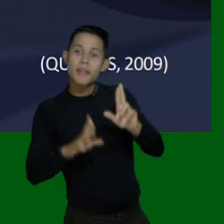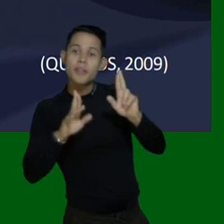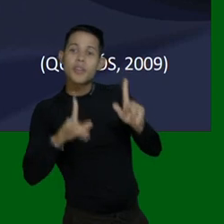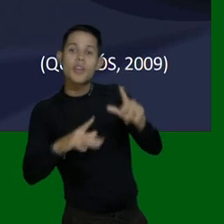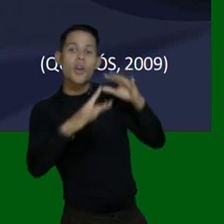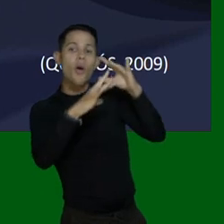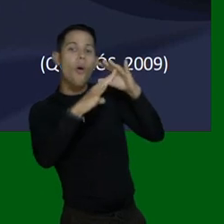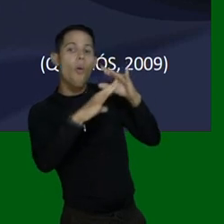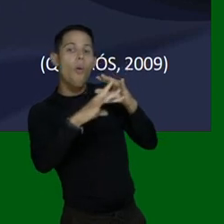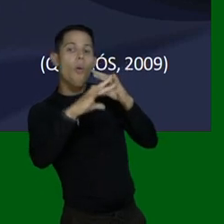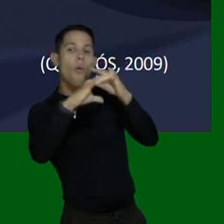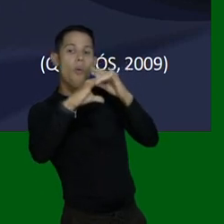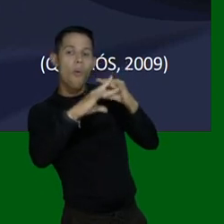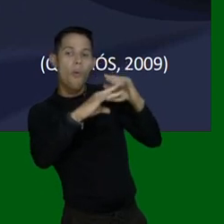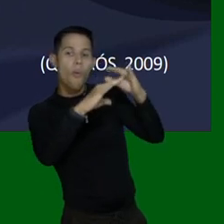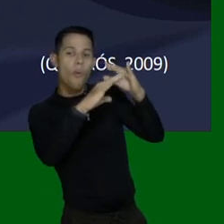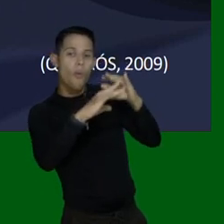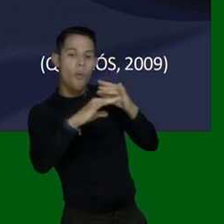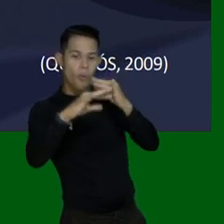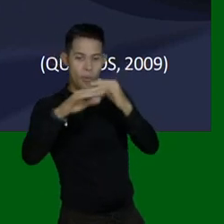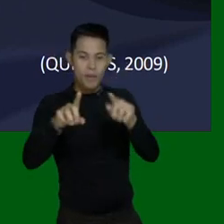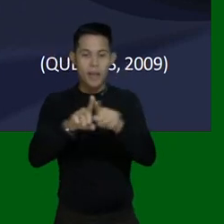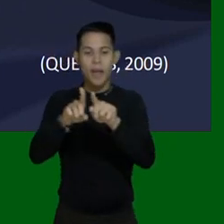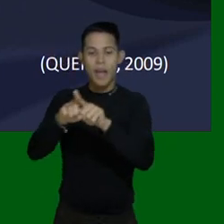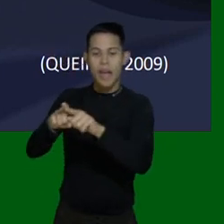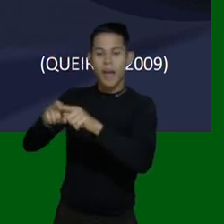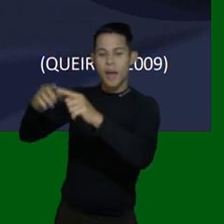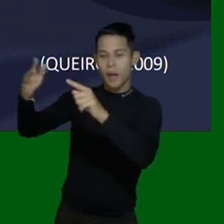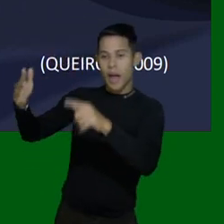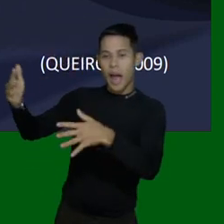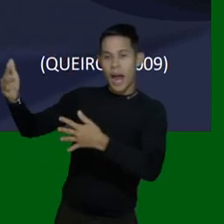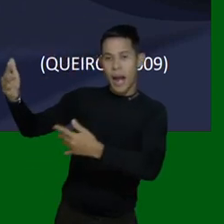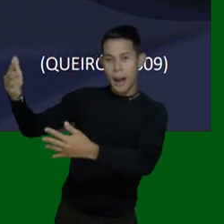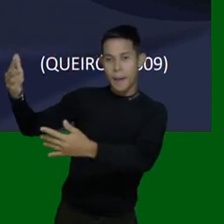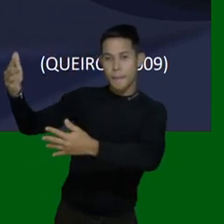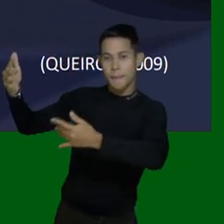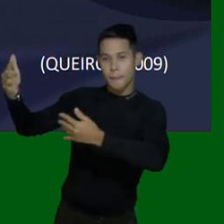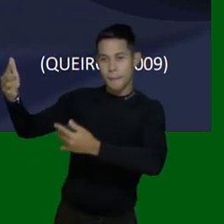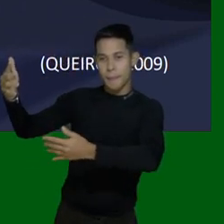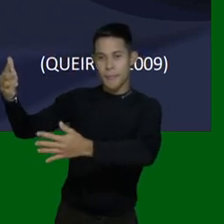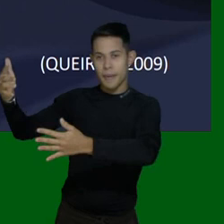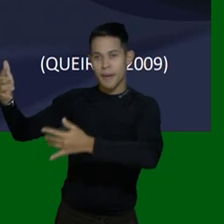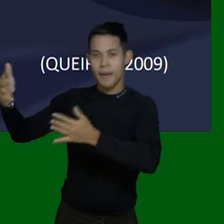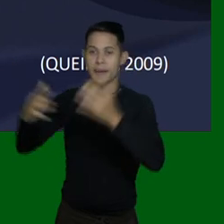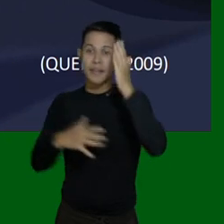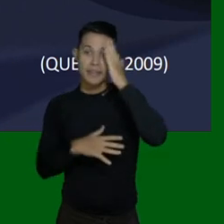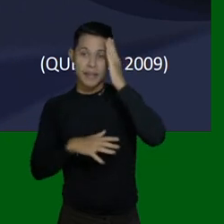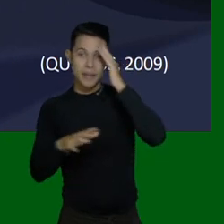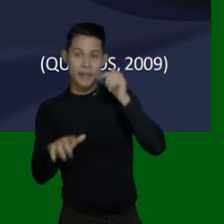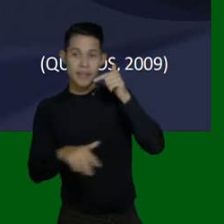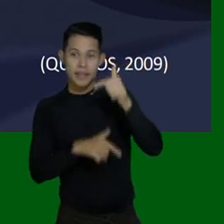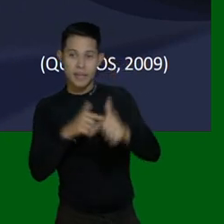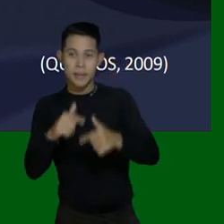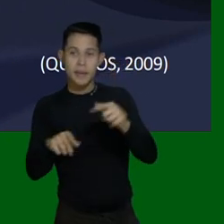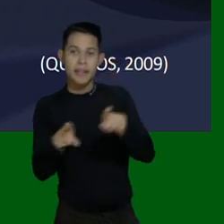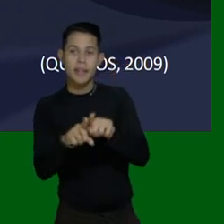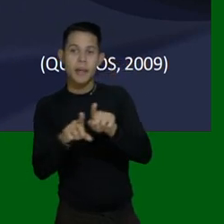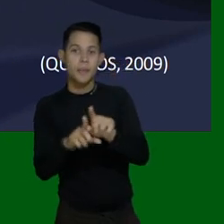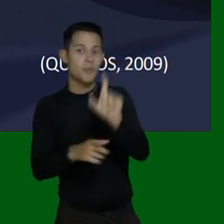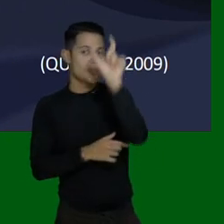flauta com a corda da arpa para trabalhar e que o disléxico para ele isso